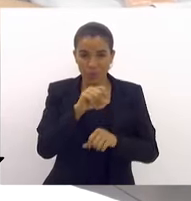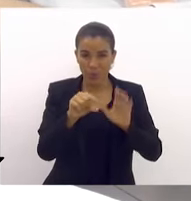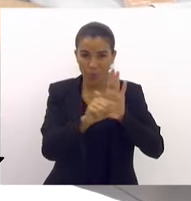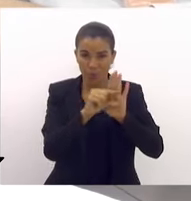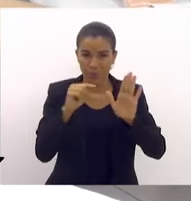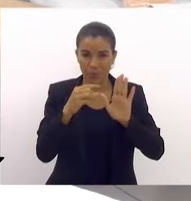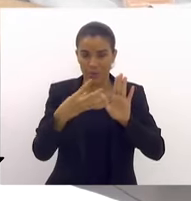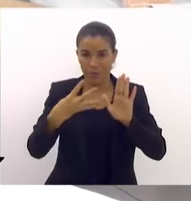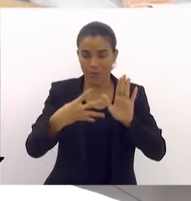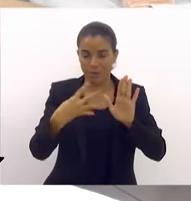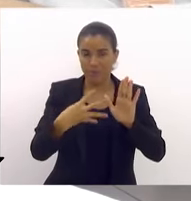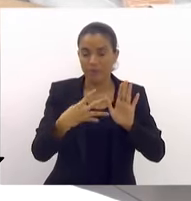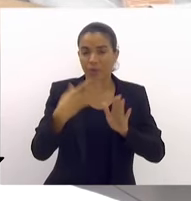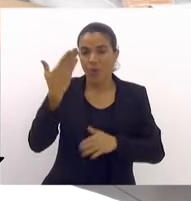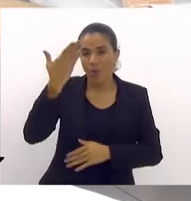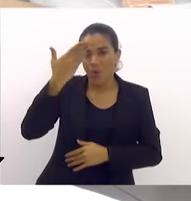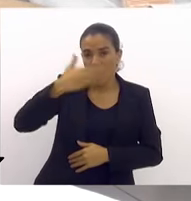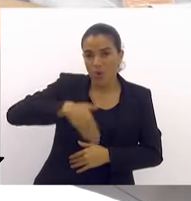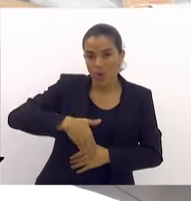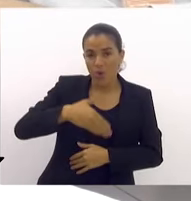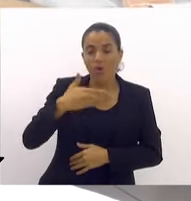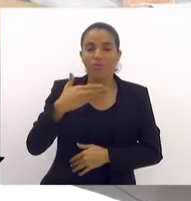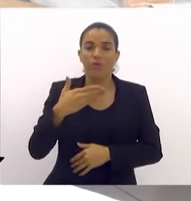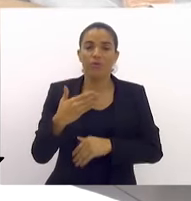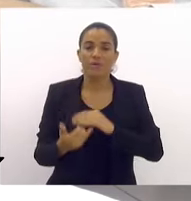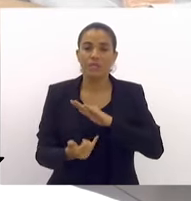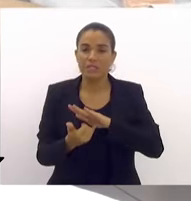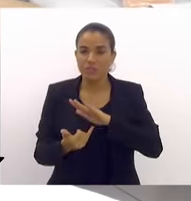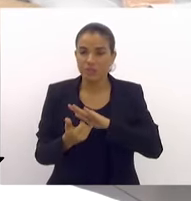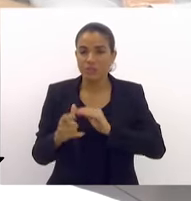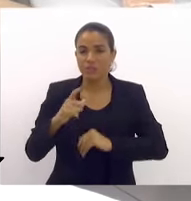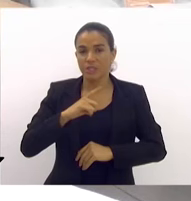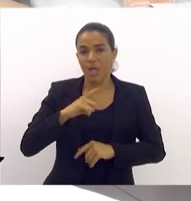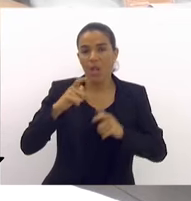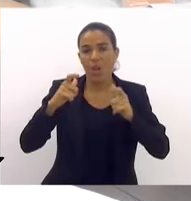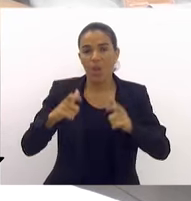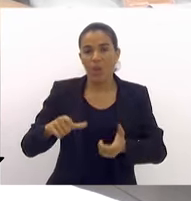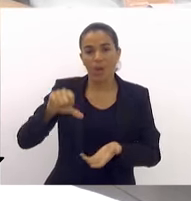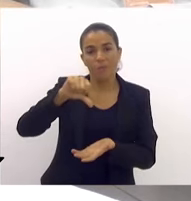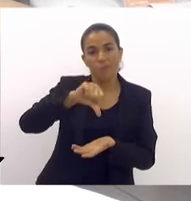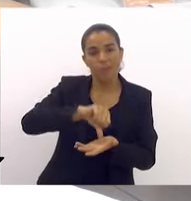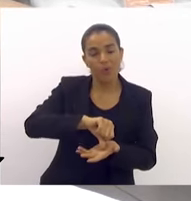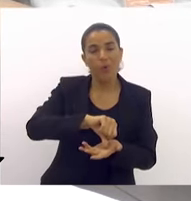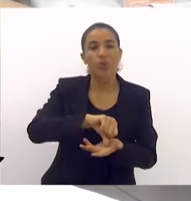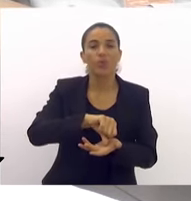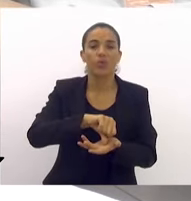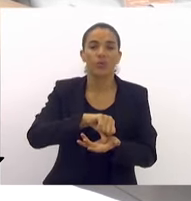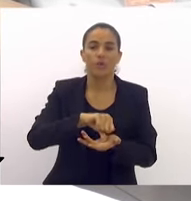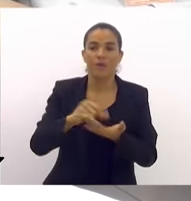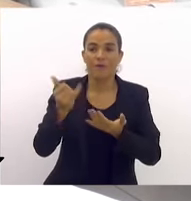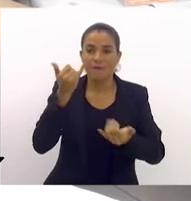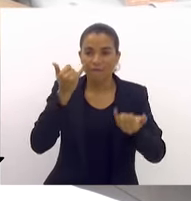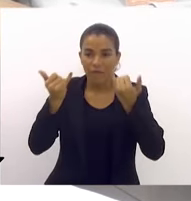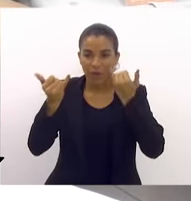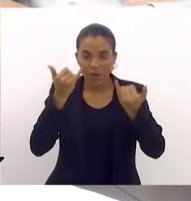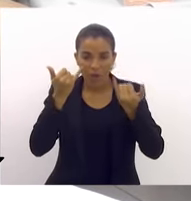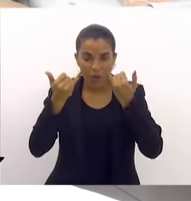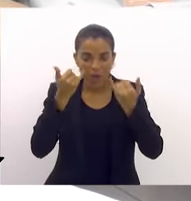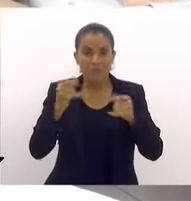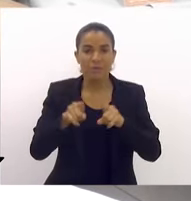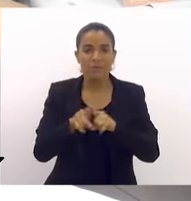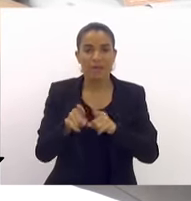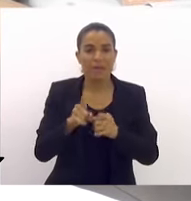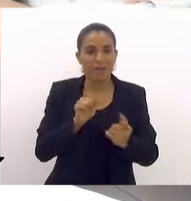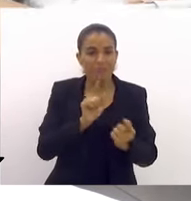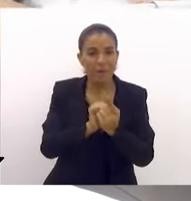né? Comprovante que a entidade mantém local visível a sede da entidade, informativo que a entidade presta